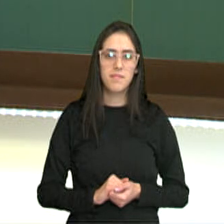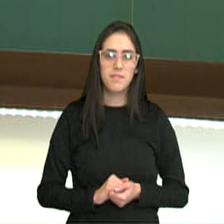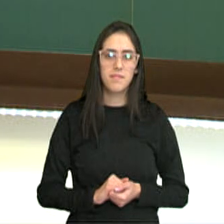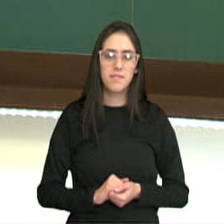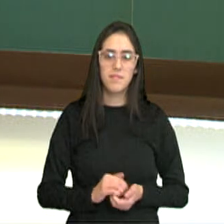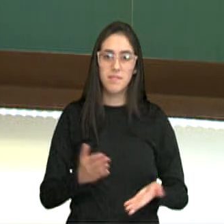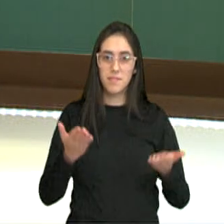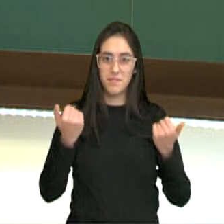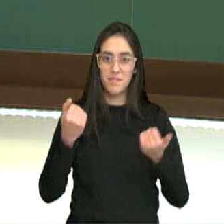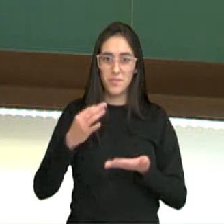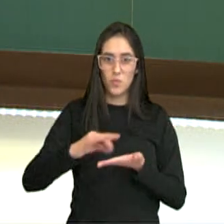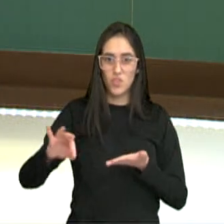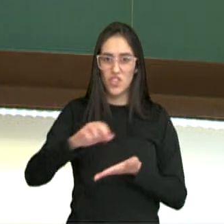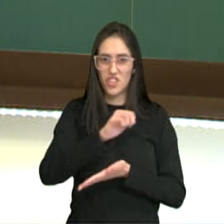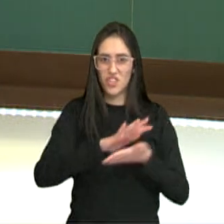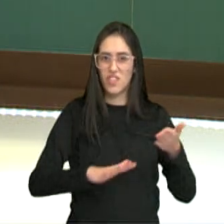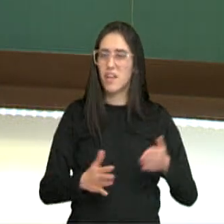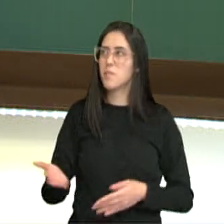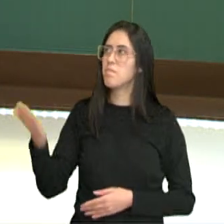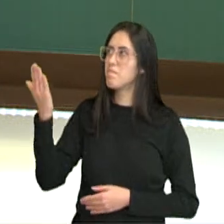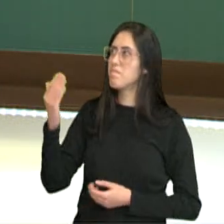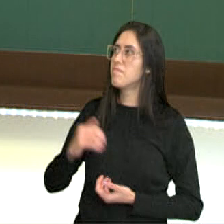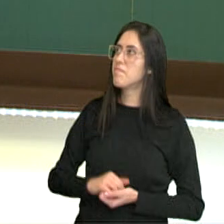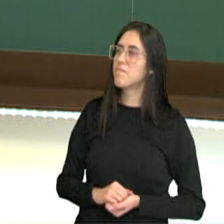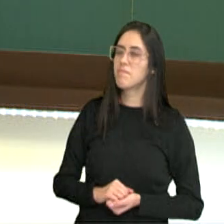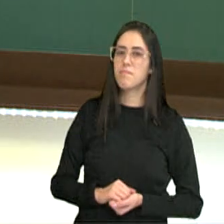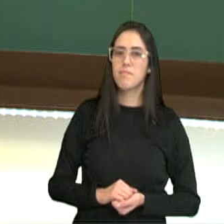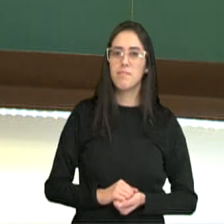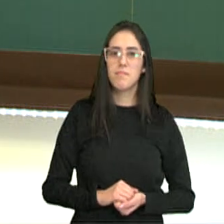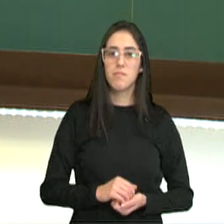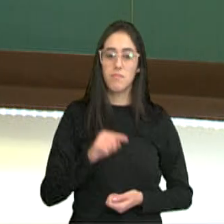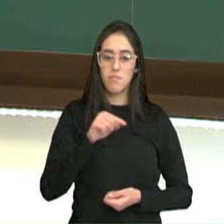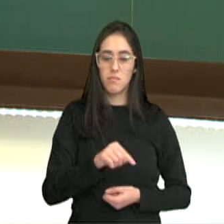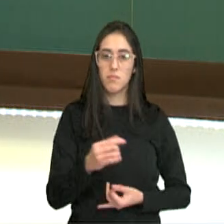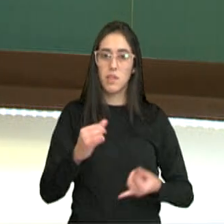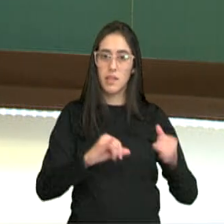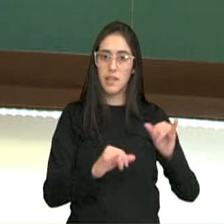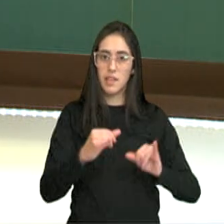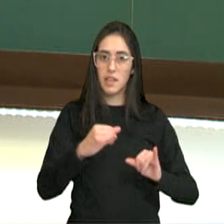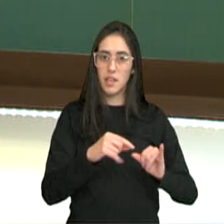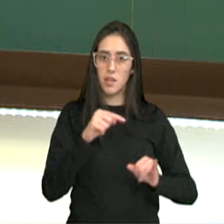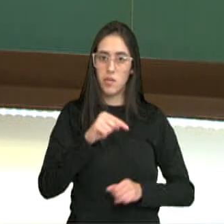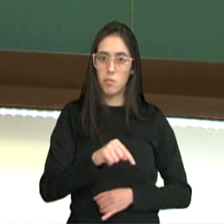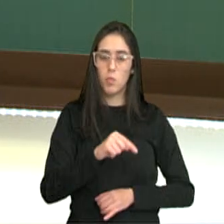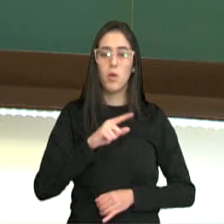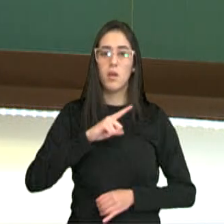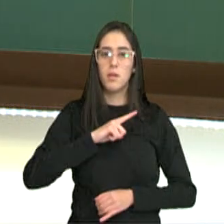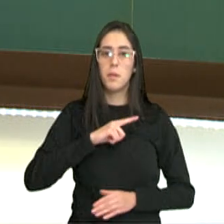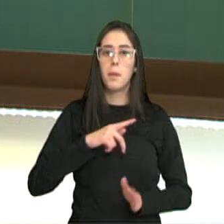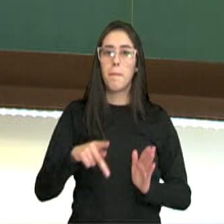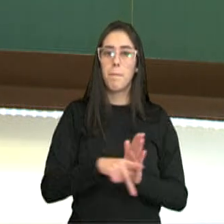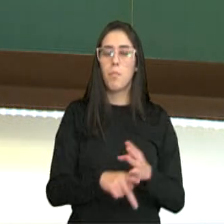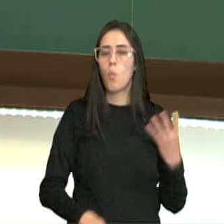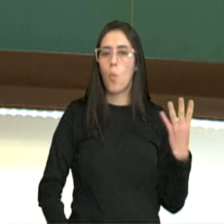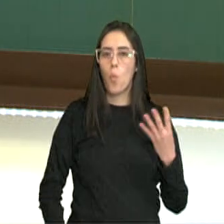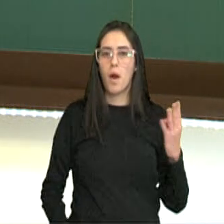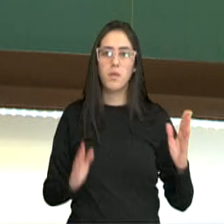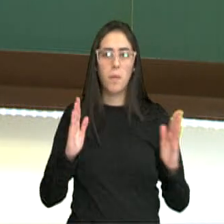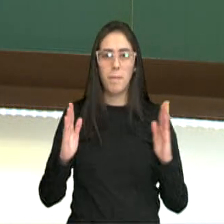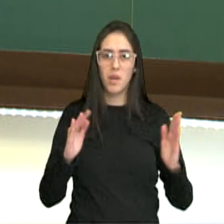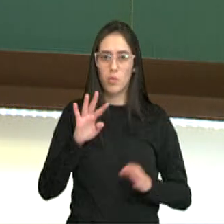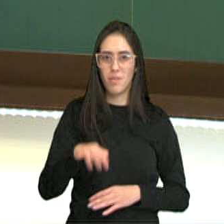Vamos para a correção da atividade? Olha só, um determinado elemento químico pertencente ao quarto período da